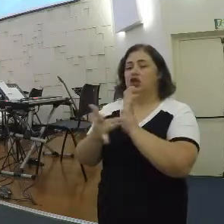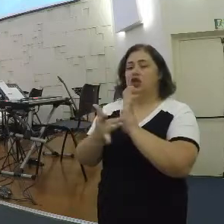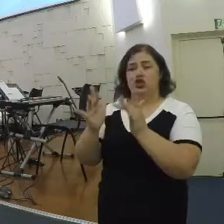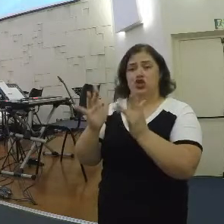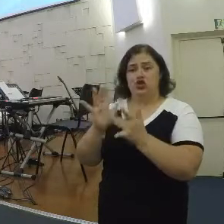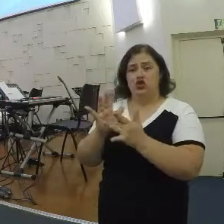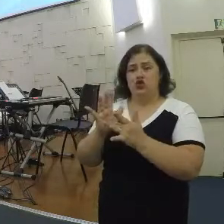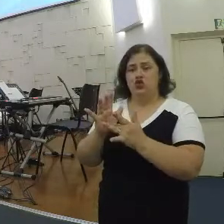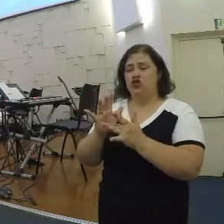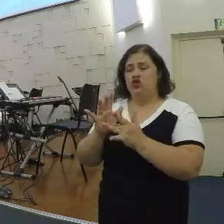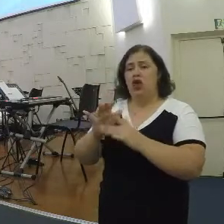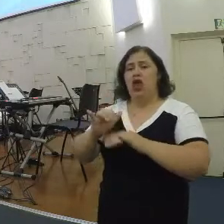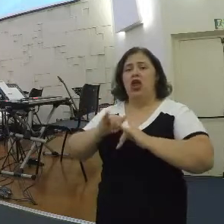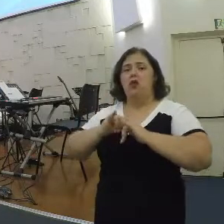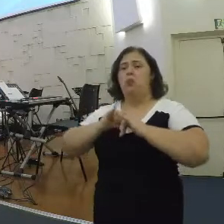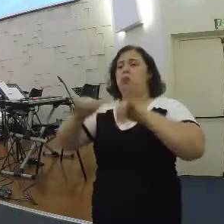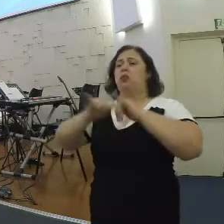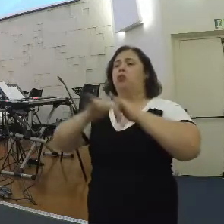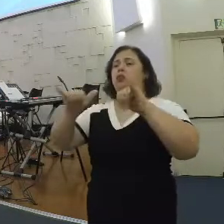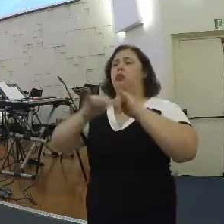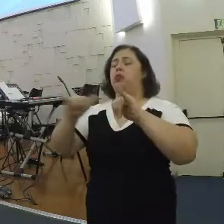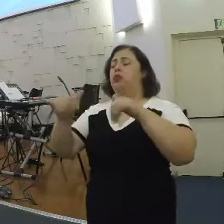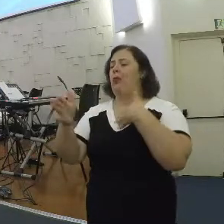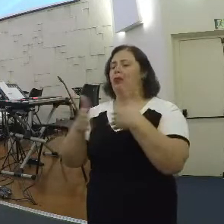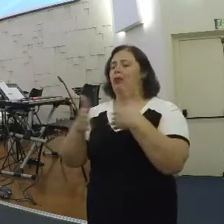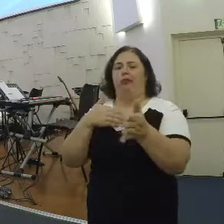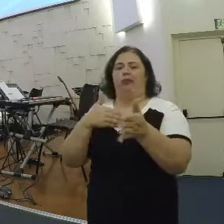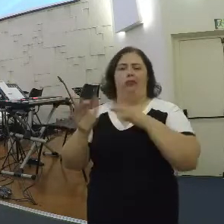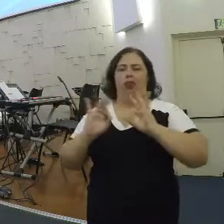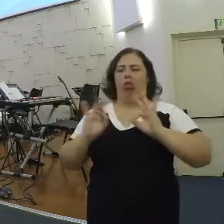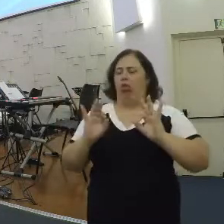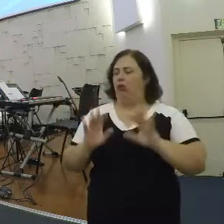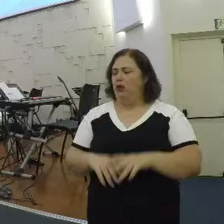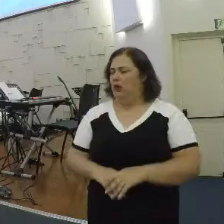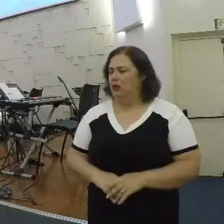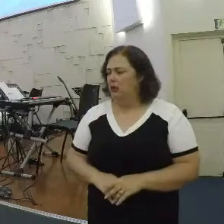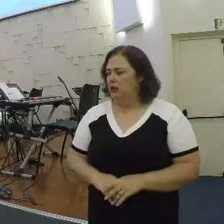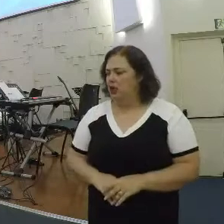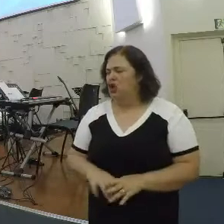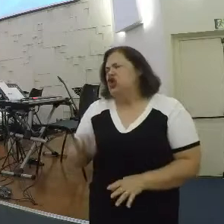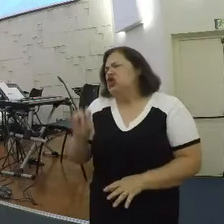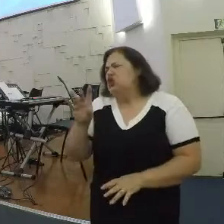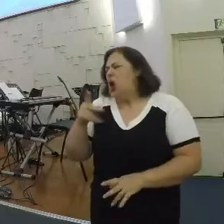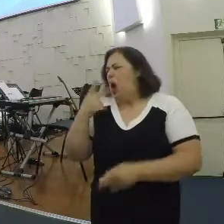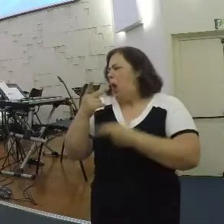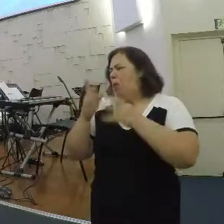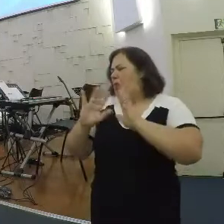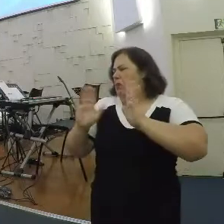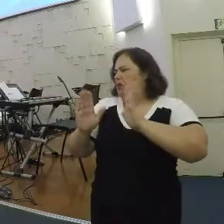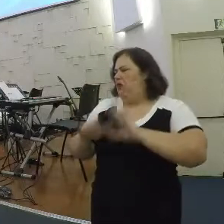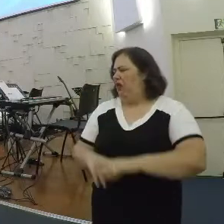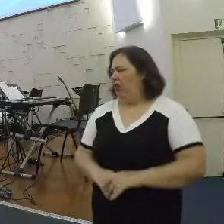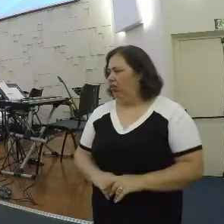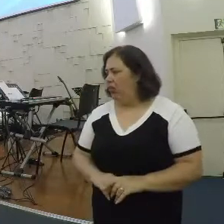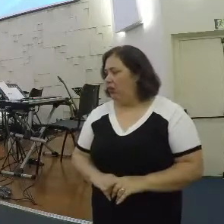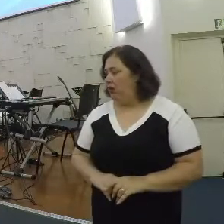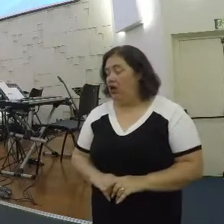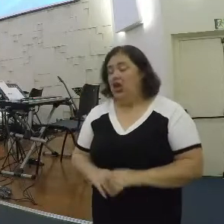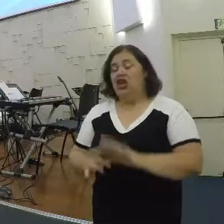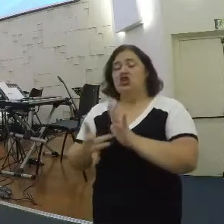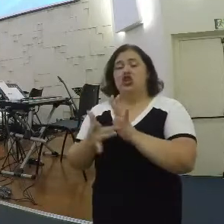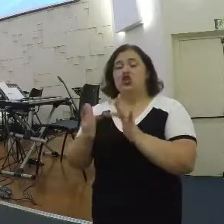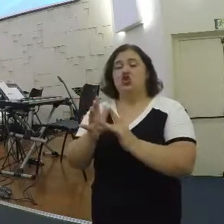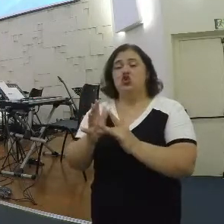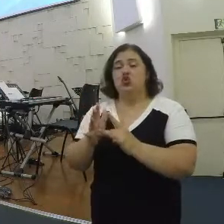falava sem propósitos elevados, não consumia o tempo dos seus ouvintes sem que quisesse chamá-los